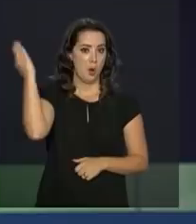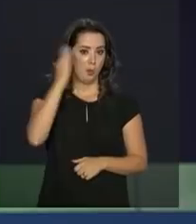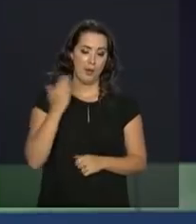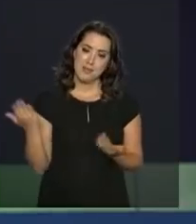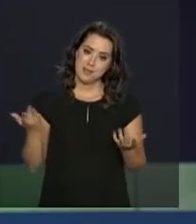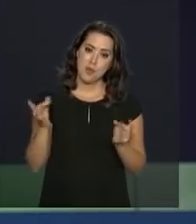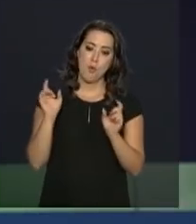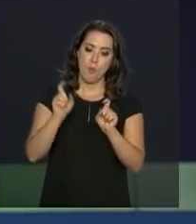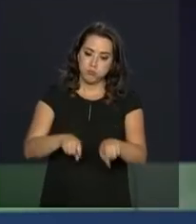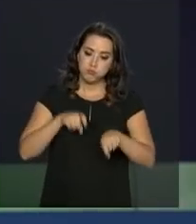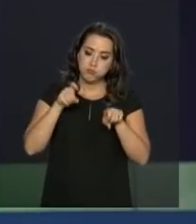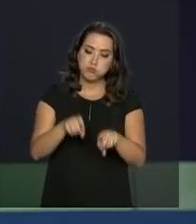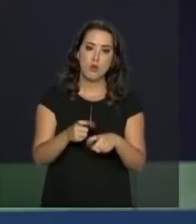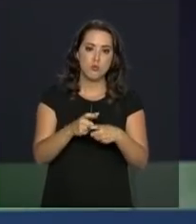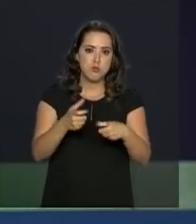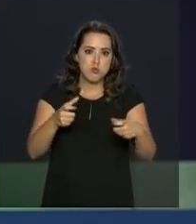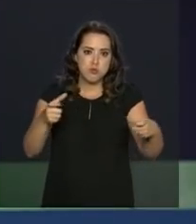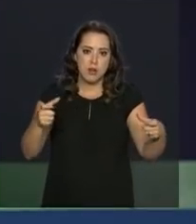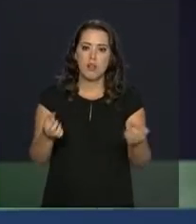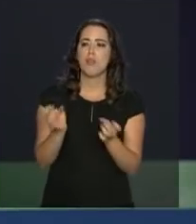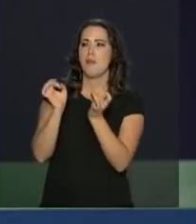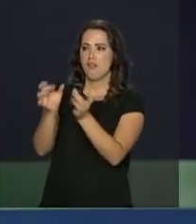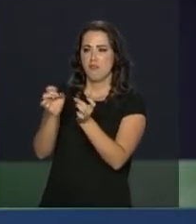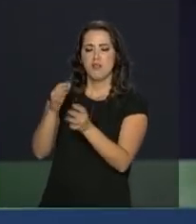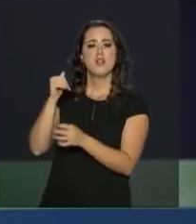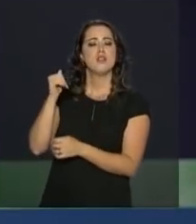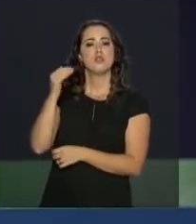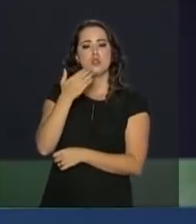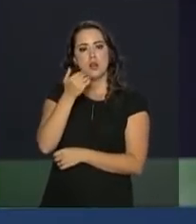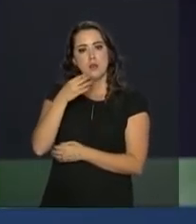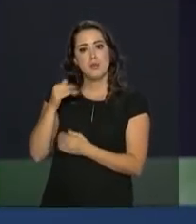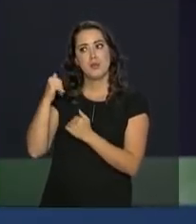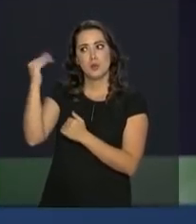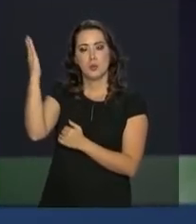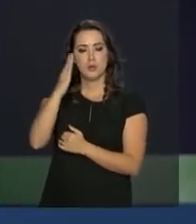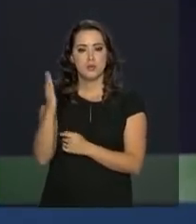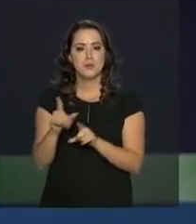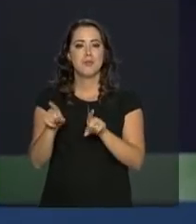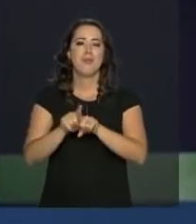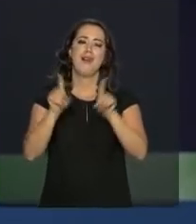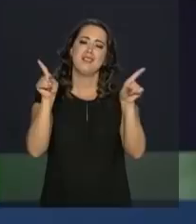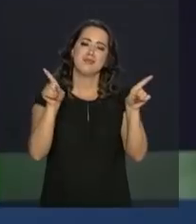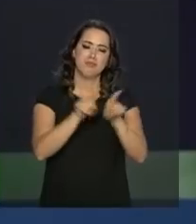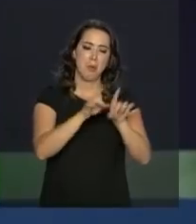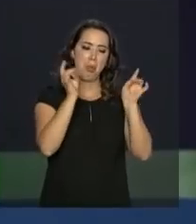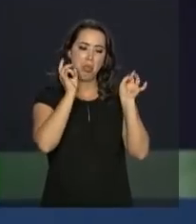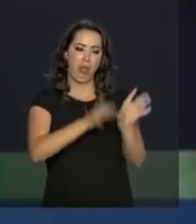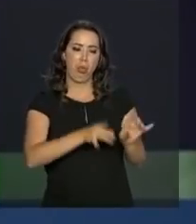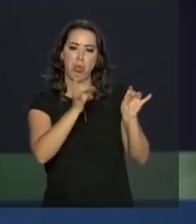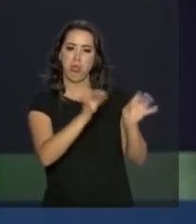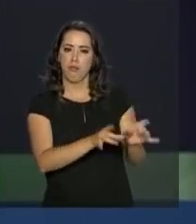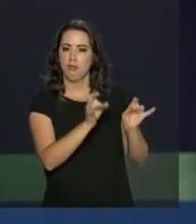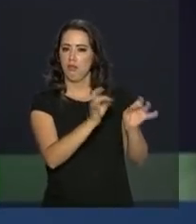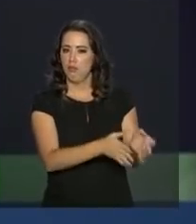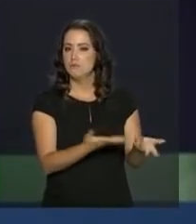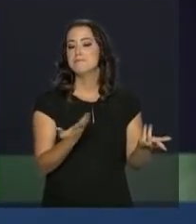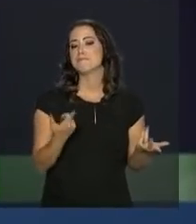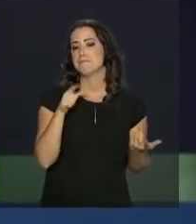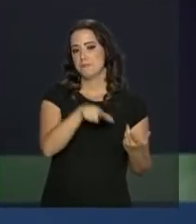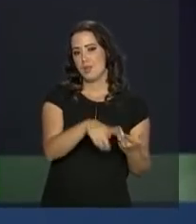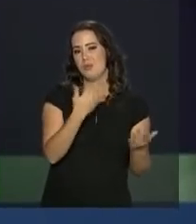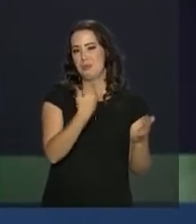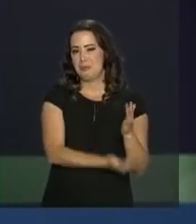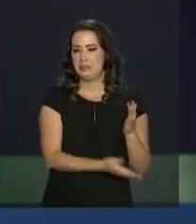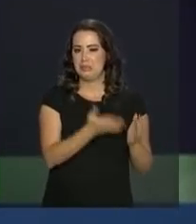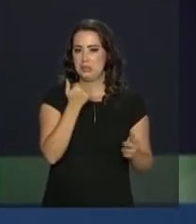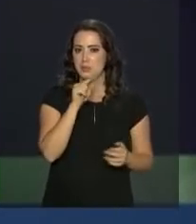de alimentos, mas o país também é um dos que mais joga fora comida. O desperdício nas centrais de abastecimento, as